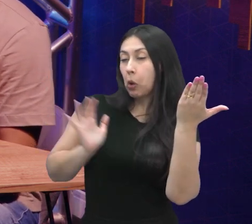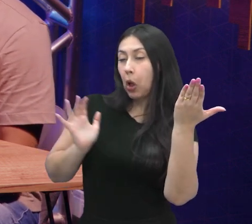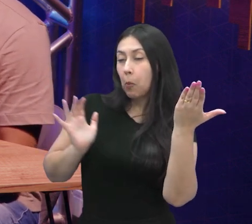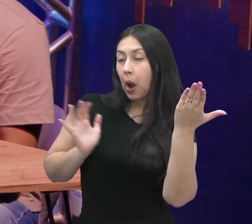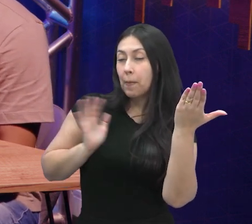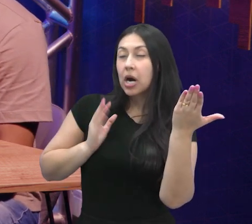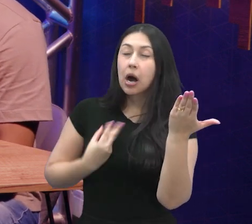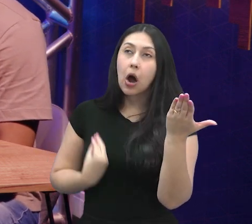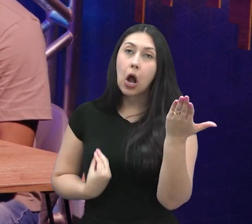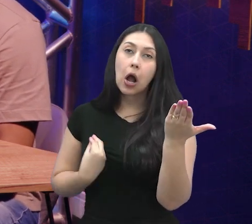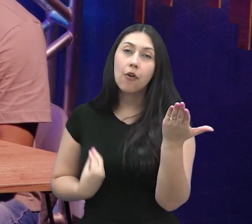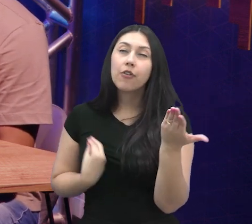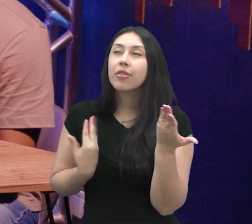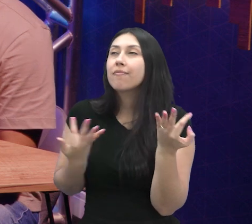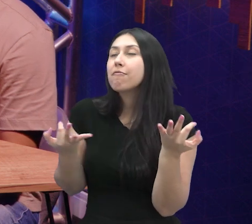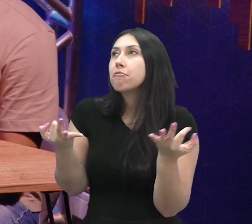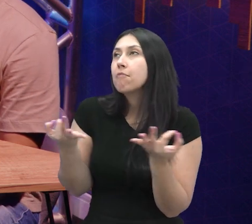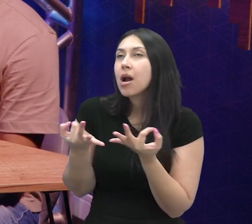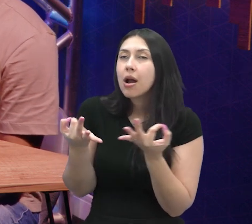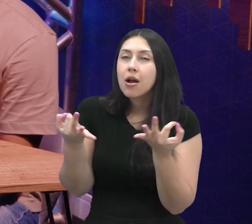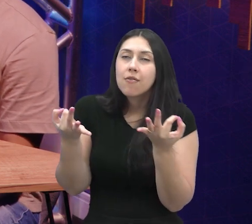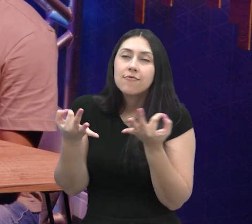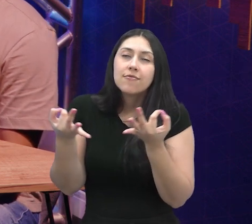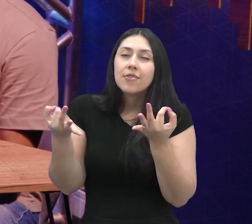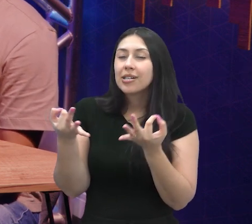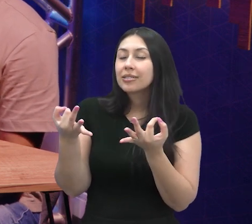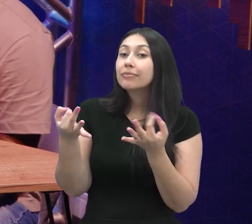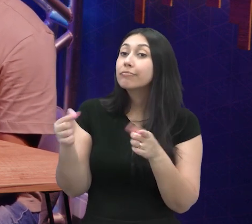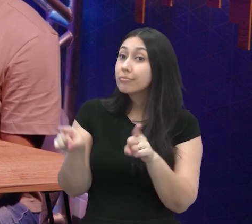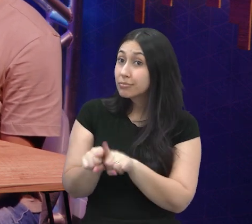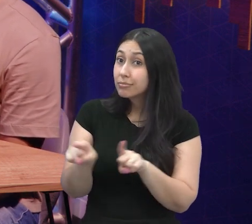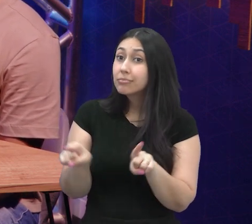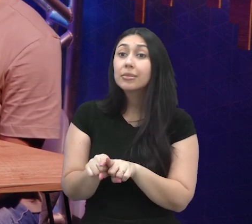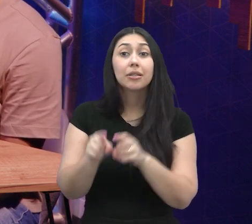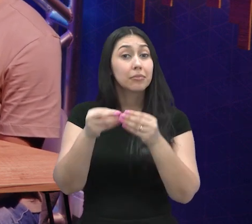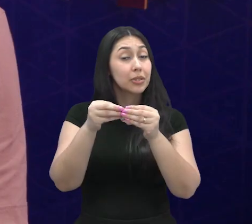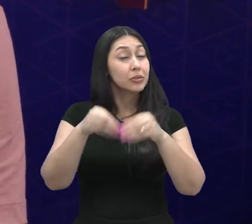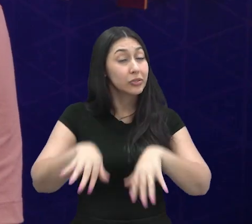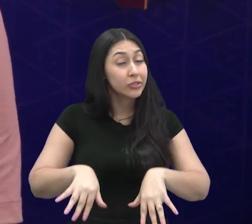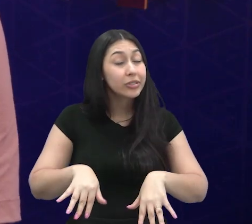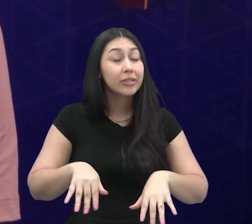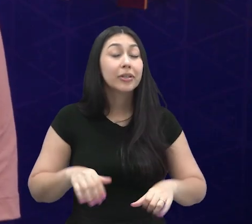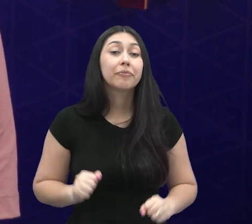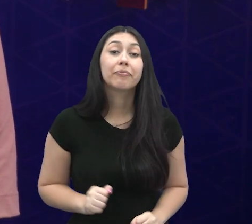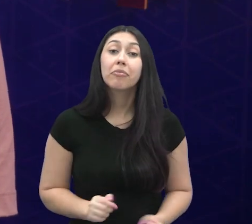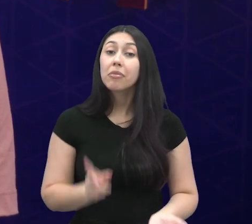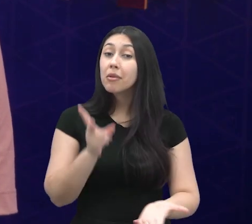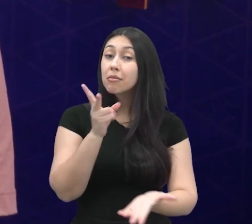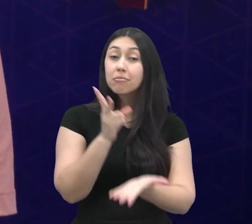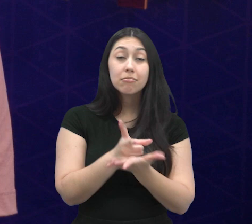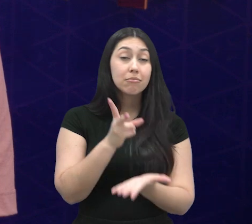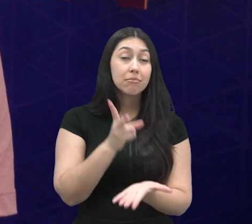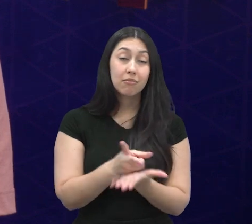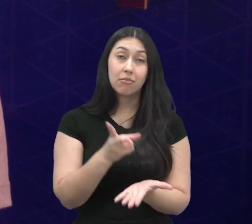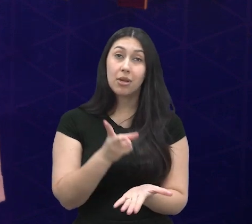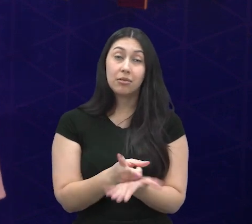vida toda idealizada, também faz mal para você. Uhum. E mesmo que